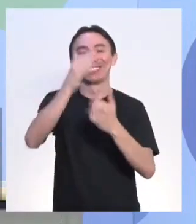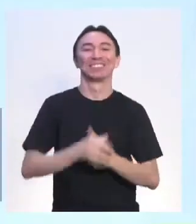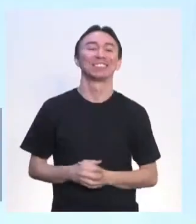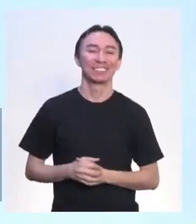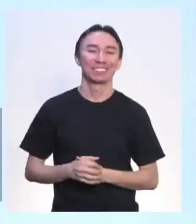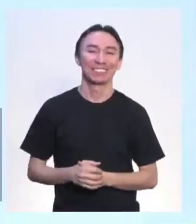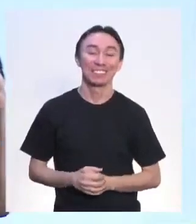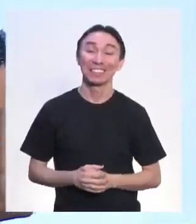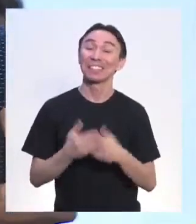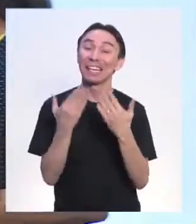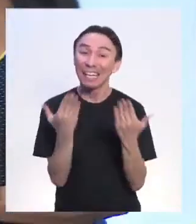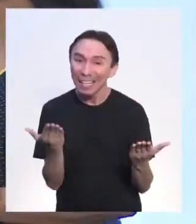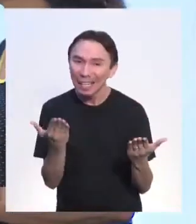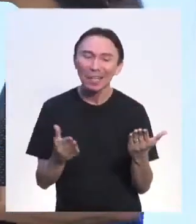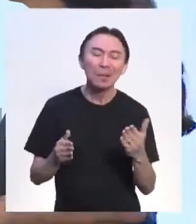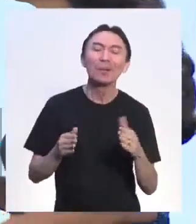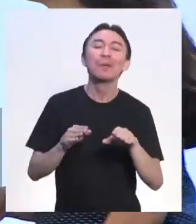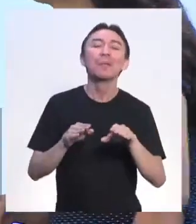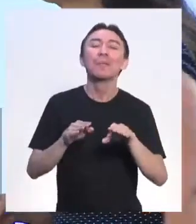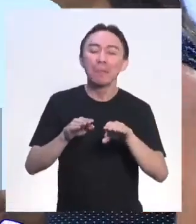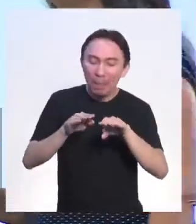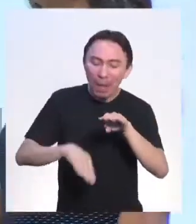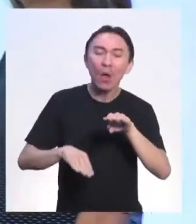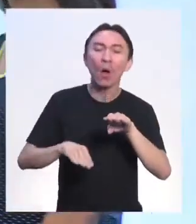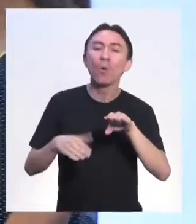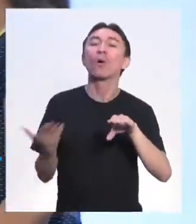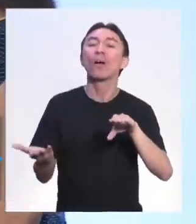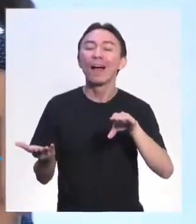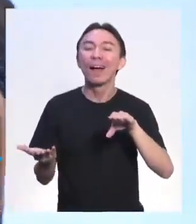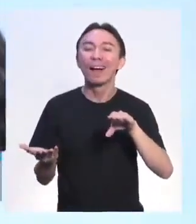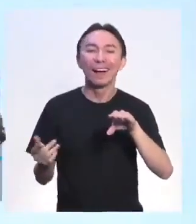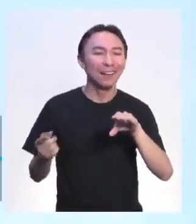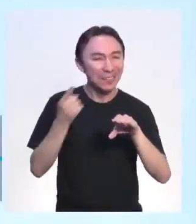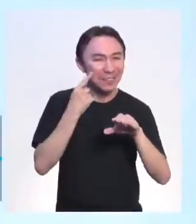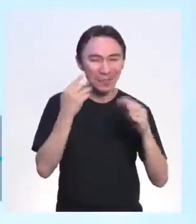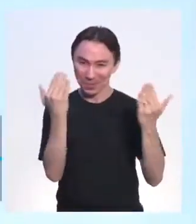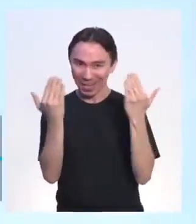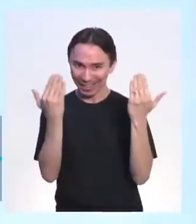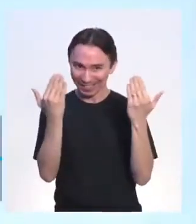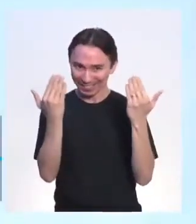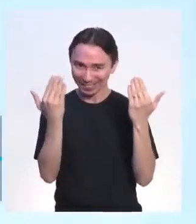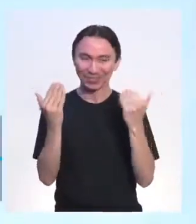menor? Vamos lá, pessoal. Muito bem, vamos comparar a parte inteira?